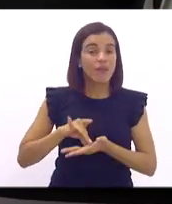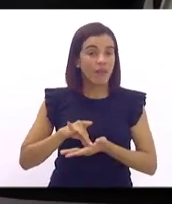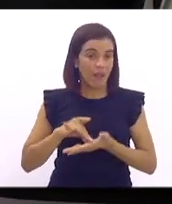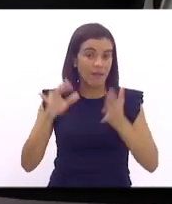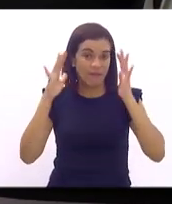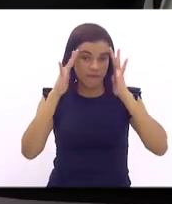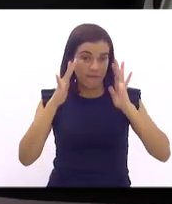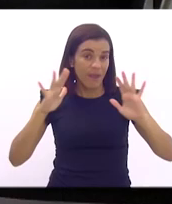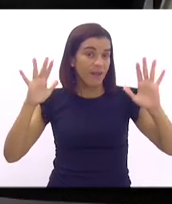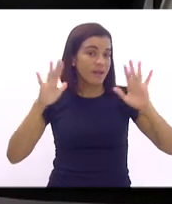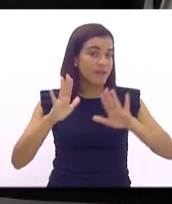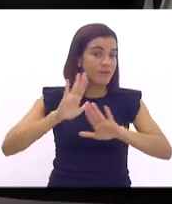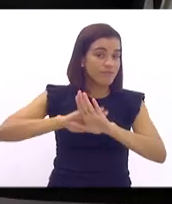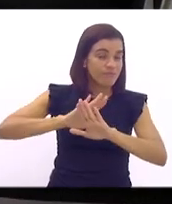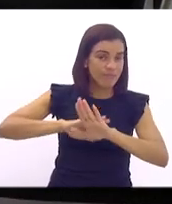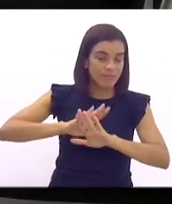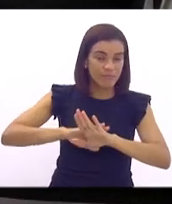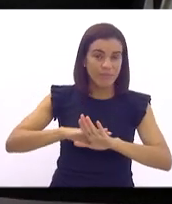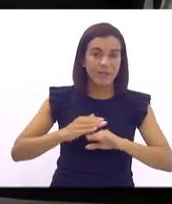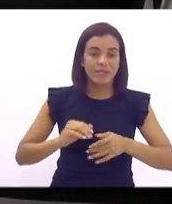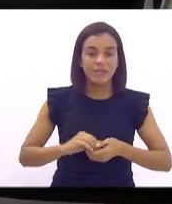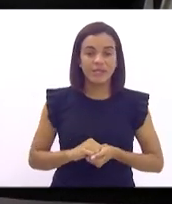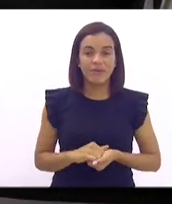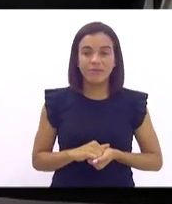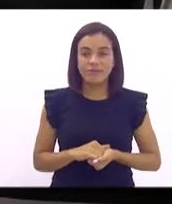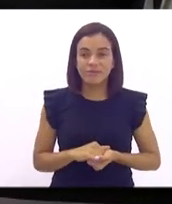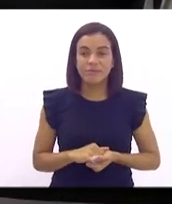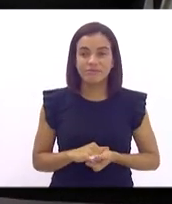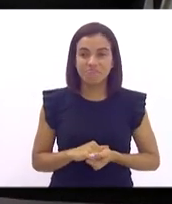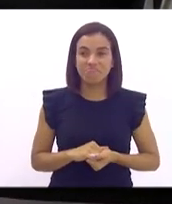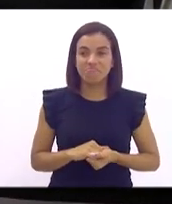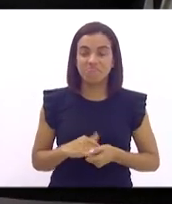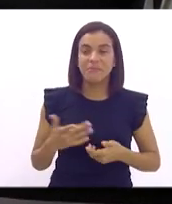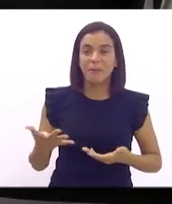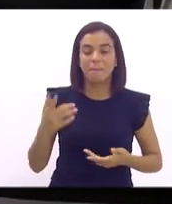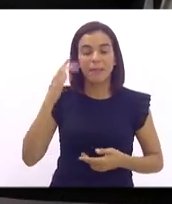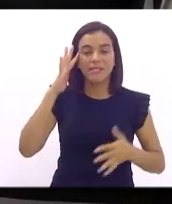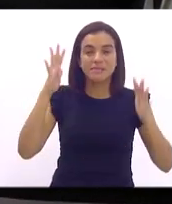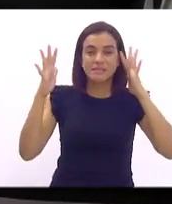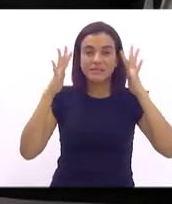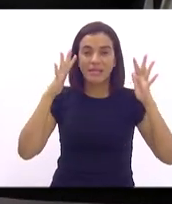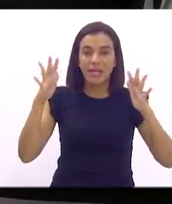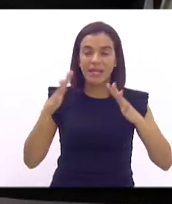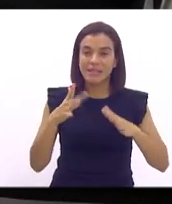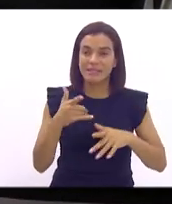ela está trazendo. Né? Então, isso é muito importante. E pensar nessa intervenção